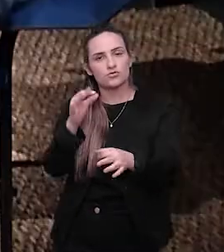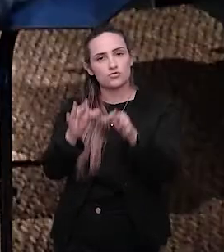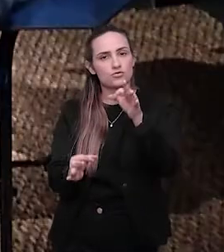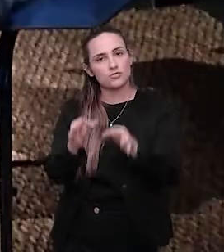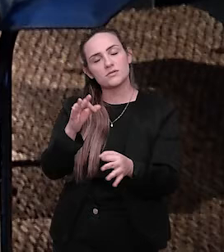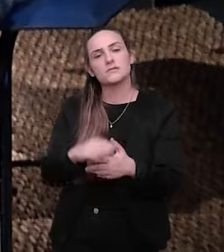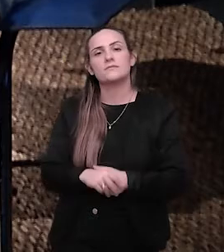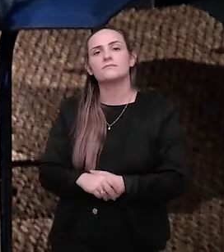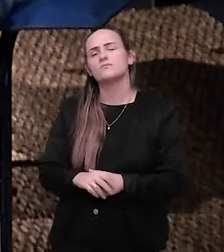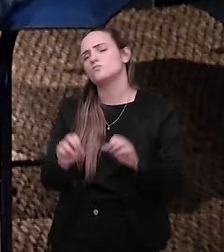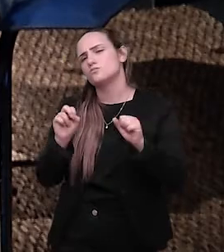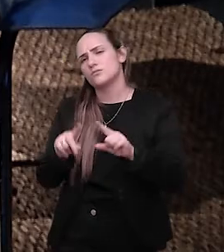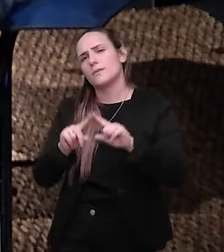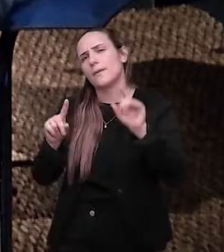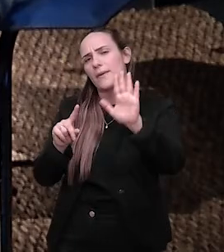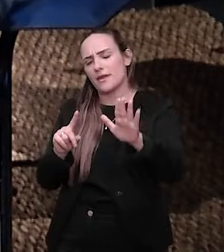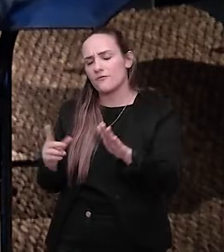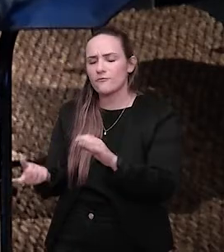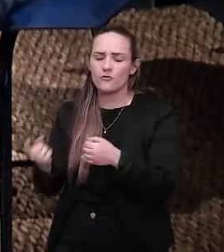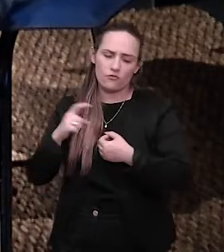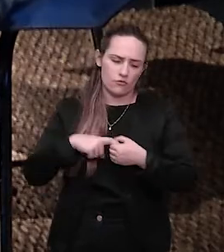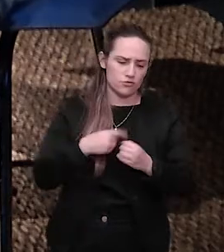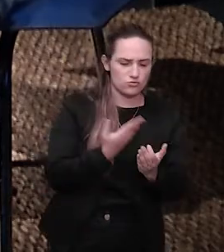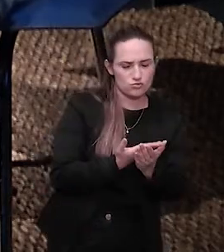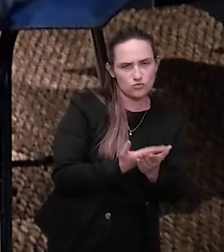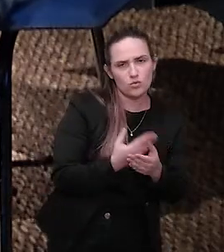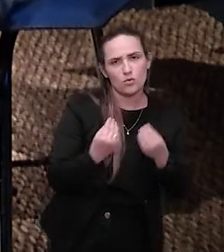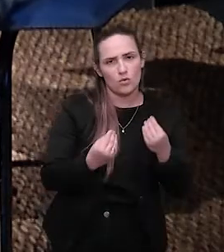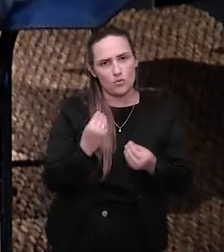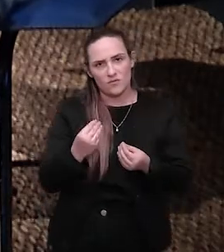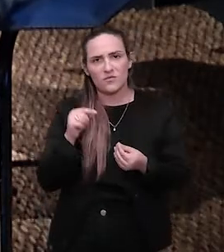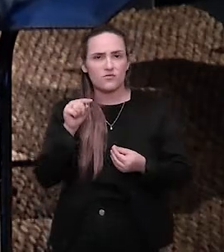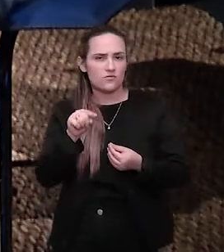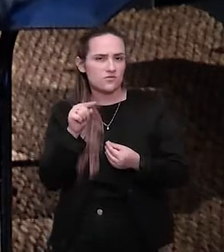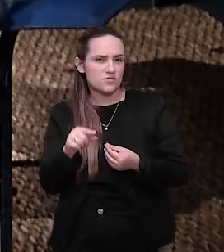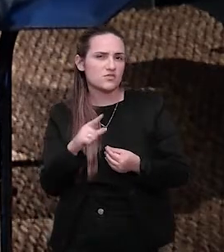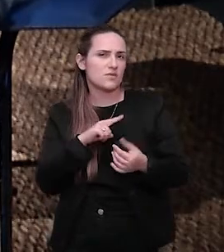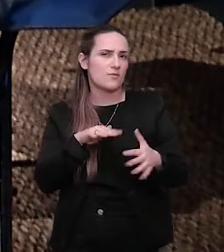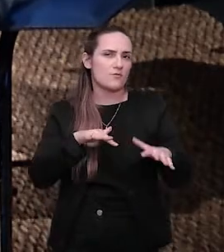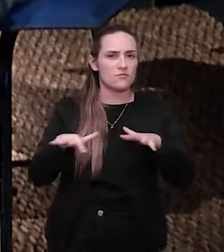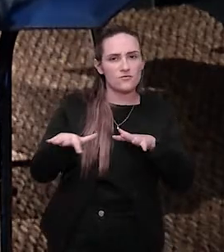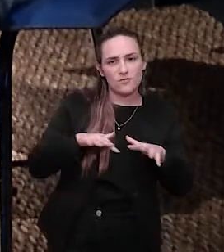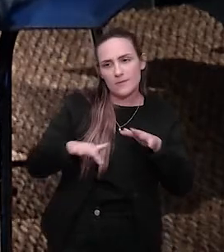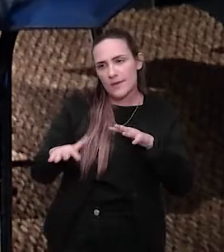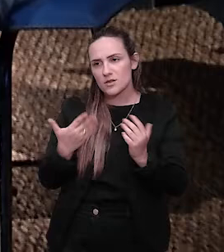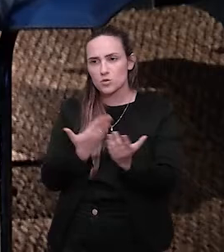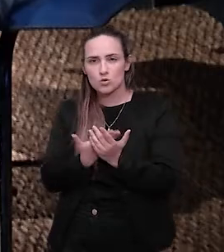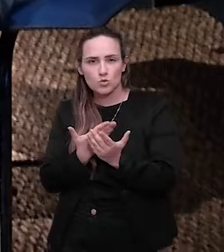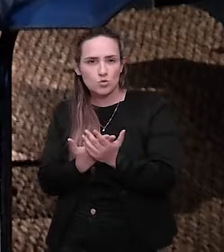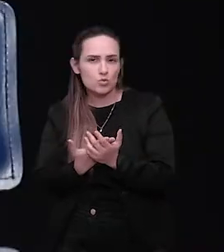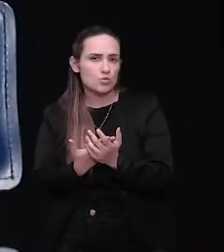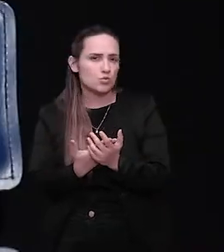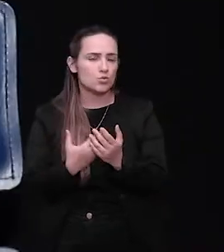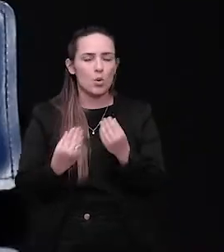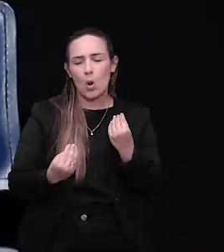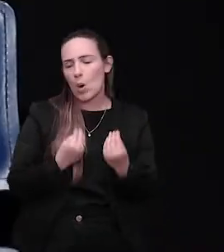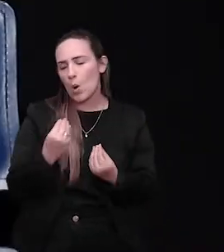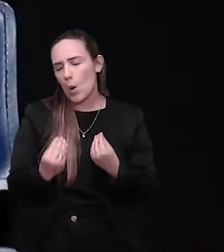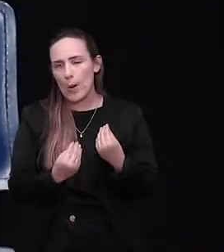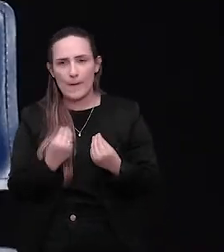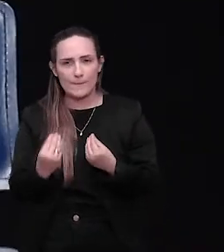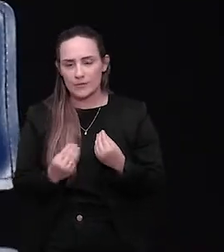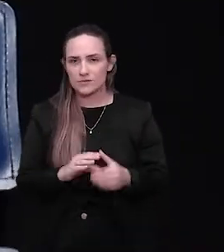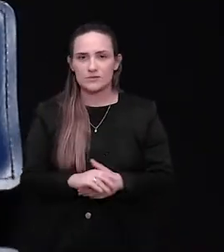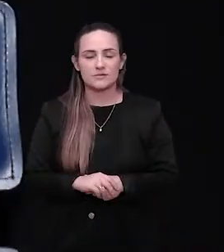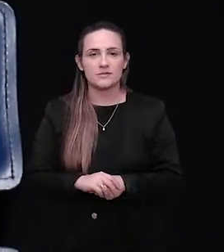justiça. Daqui a pouco quero recuperar um pouco mais da tua história, mas quero saber um pouco mais na graduação. Como é que você chegou a participar de movimento